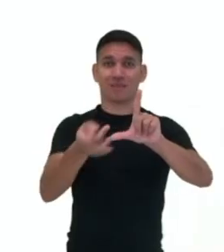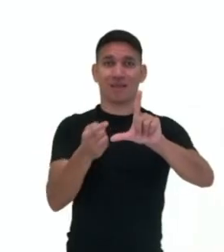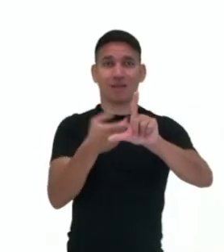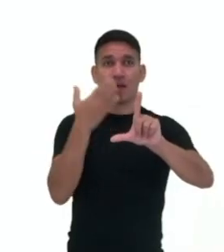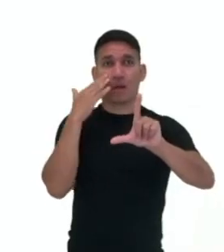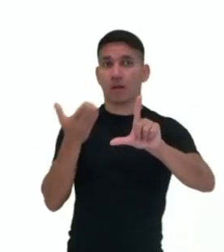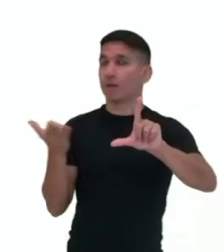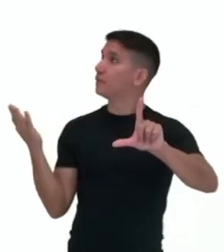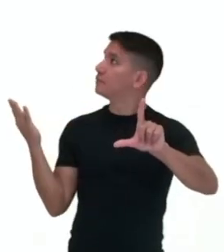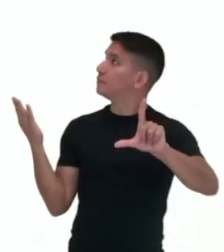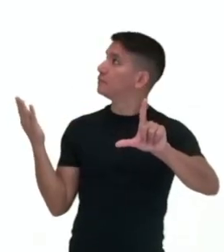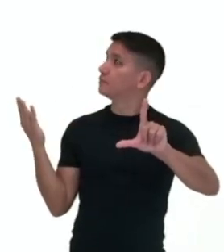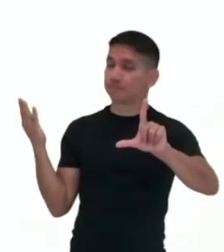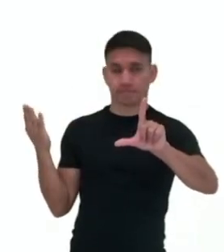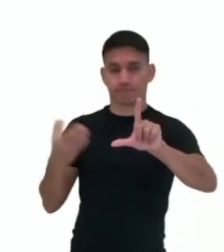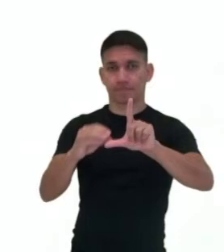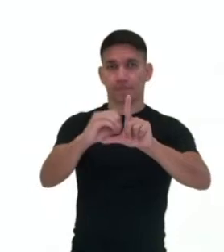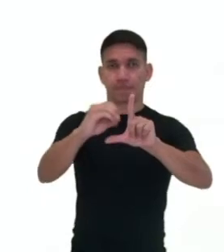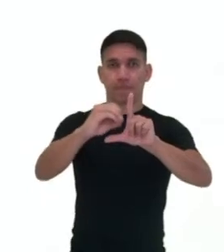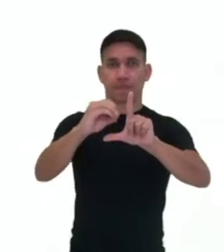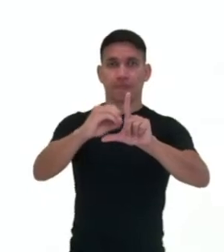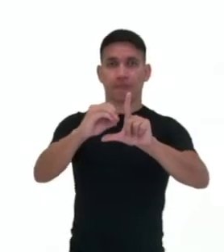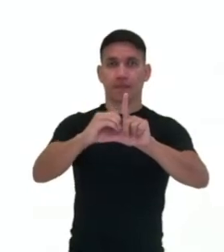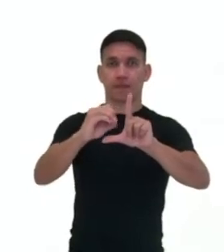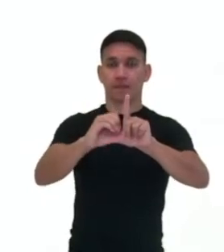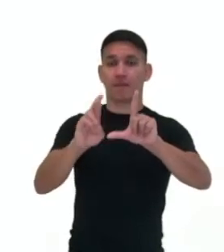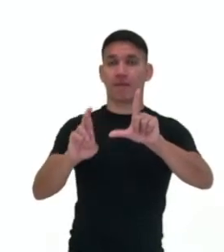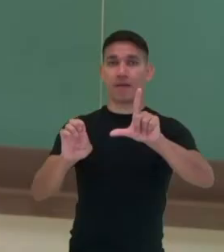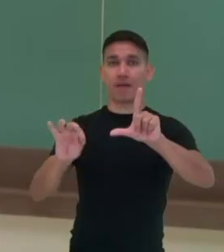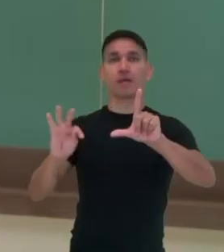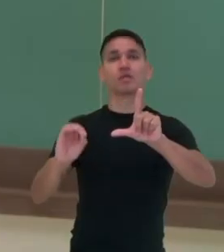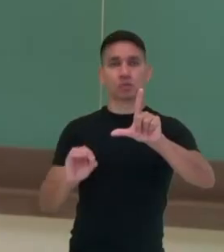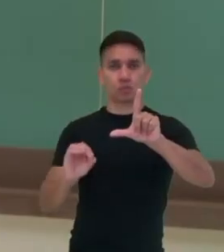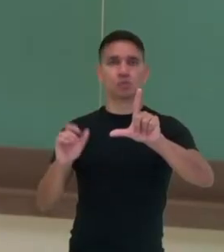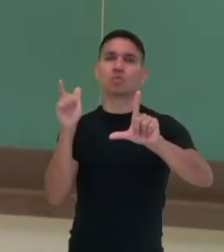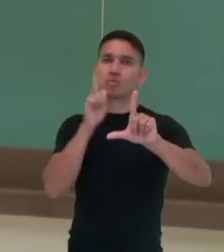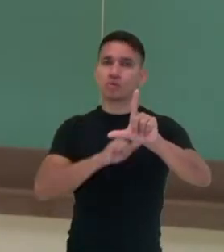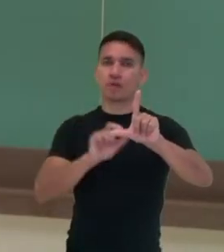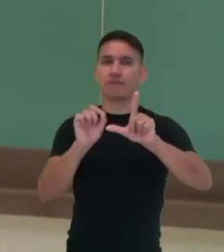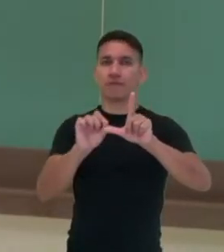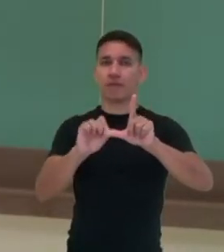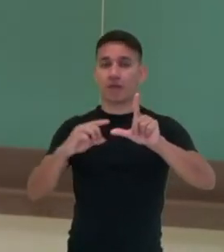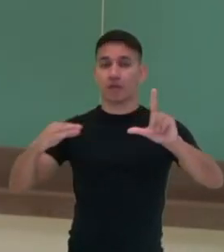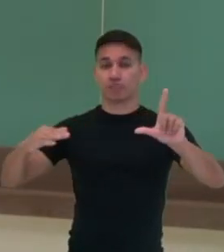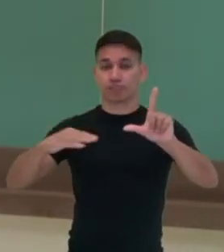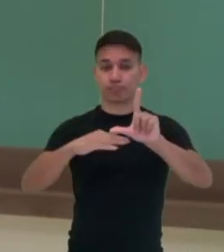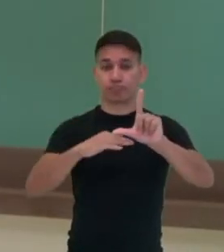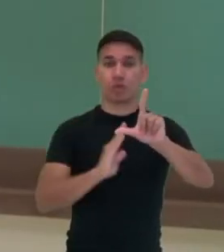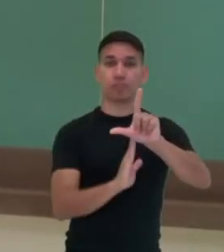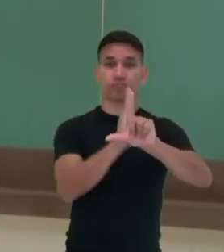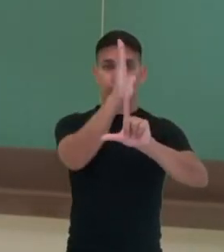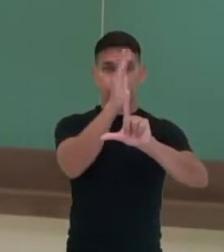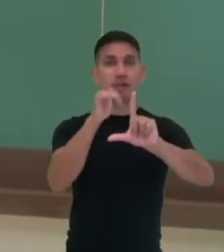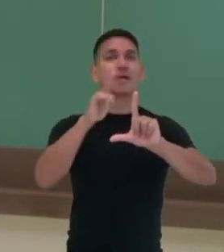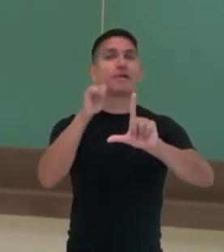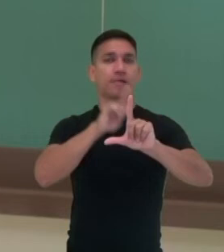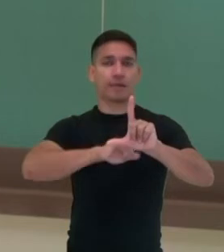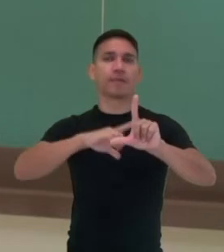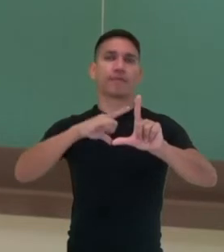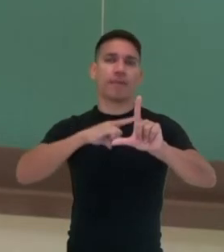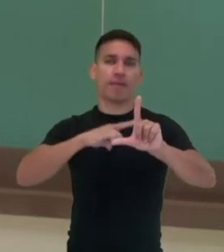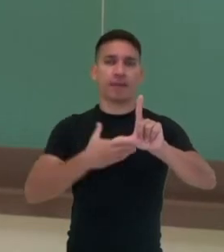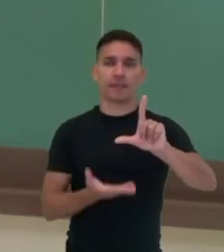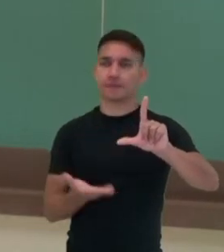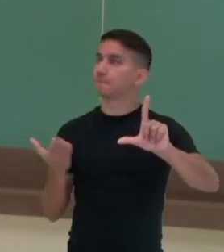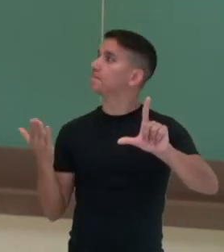ali com essas duas retinhas, né, duas semi-retas que formam esse ângulo, elas são perpendiculares. Então, elas formam esse ângulo reto